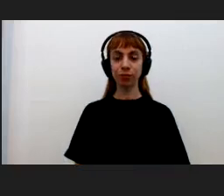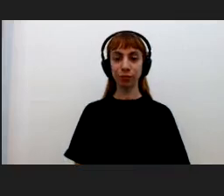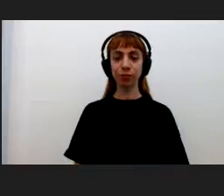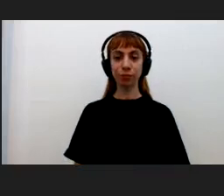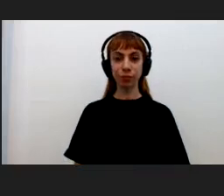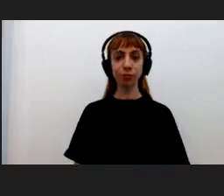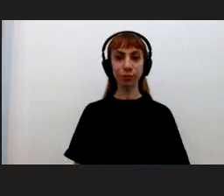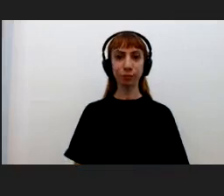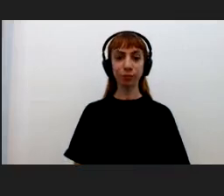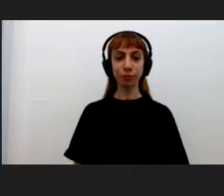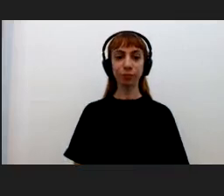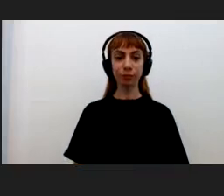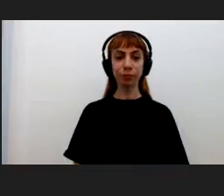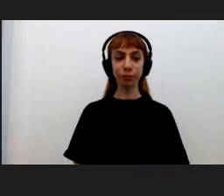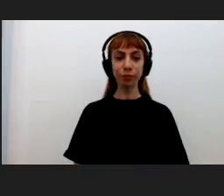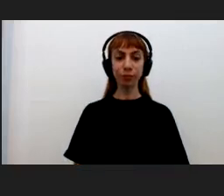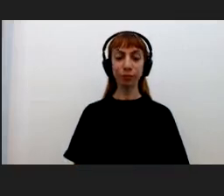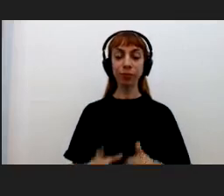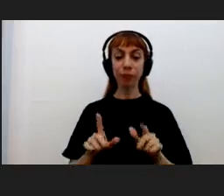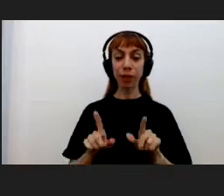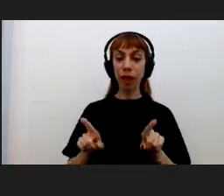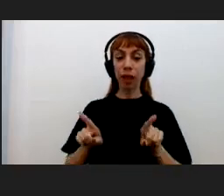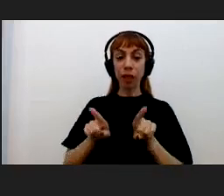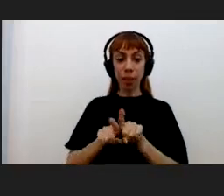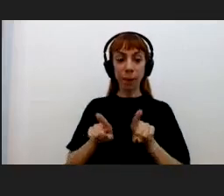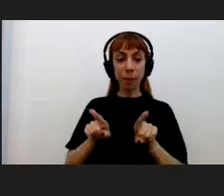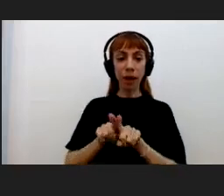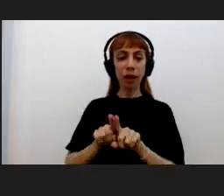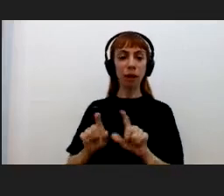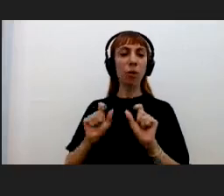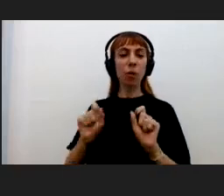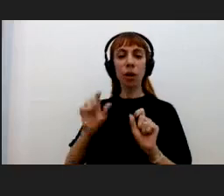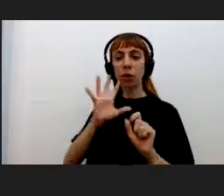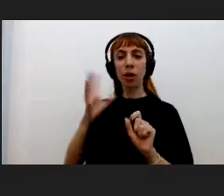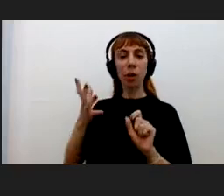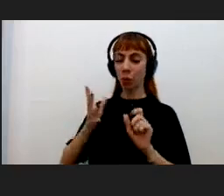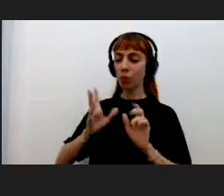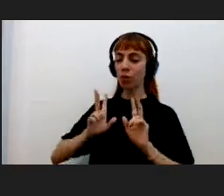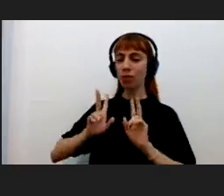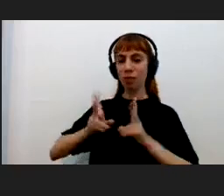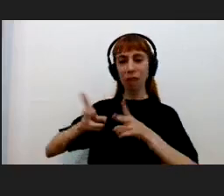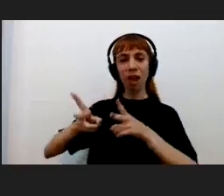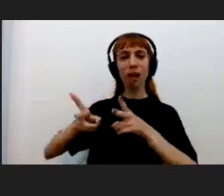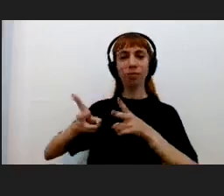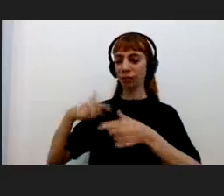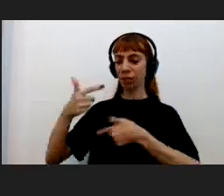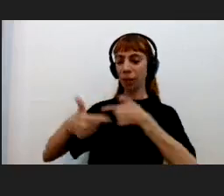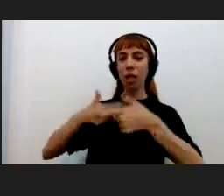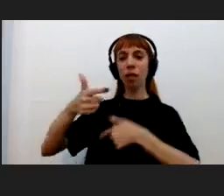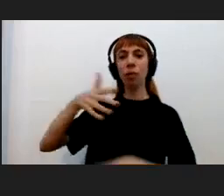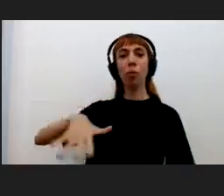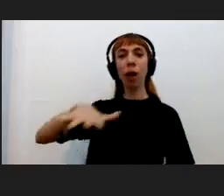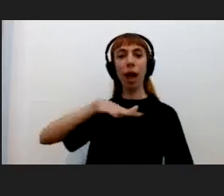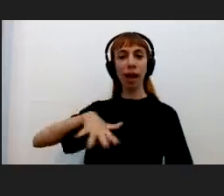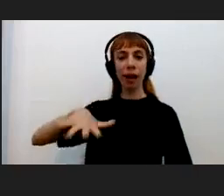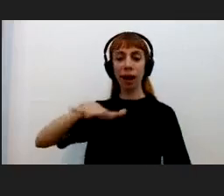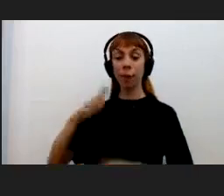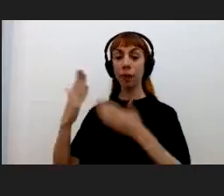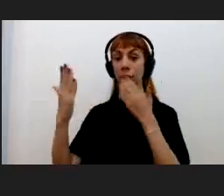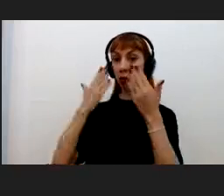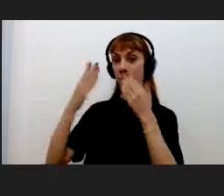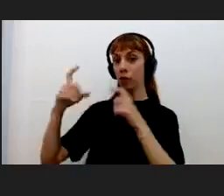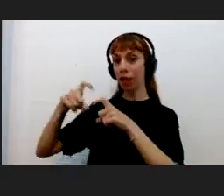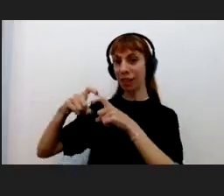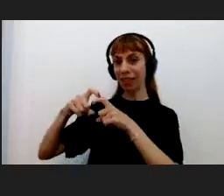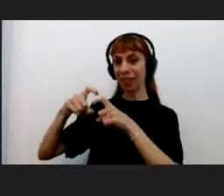Paralelo a isso, eu continuei trabalhando também como psicóloga clínica, então comecei a atuar em duas frentes, né? Na psicologia social,